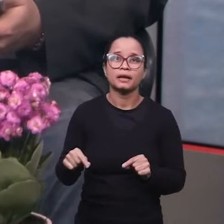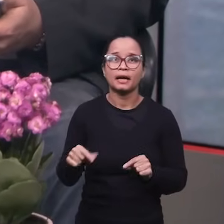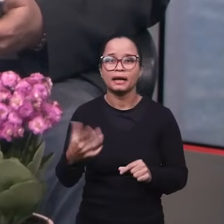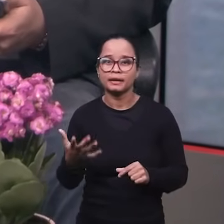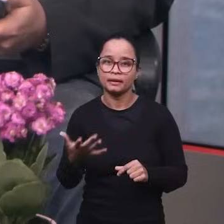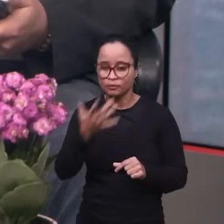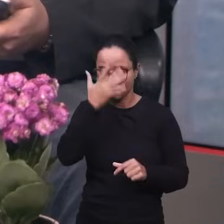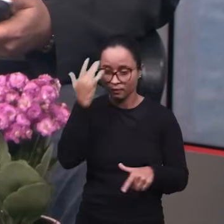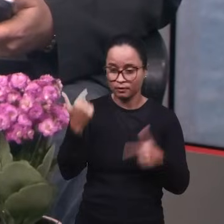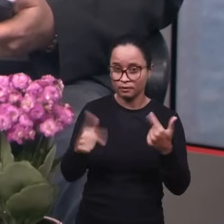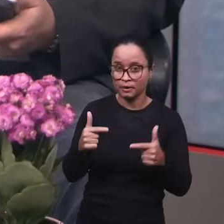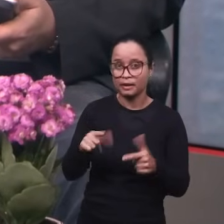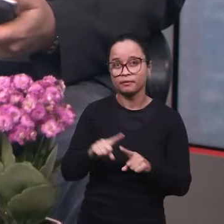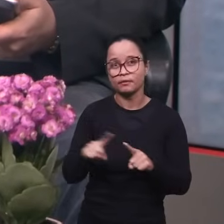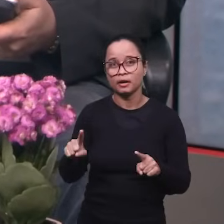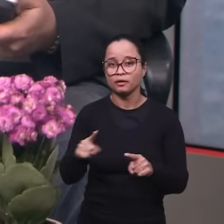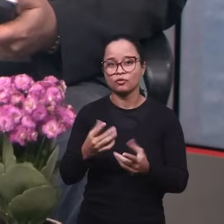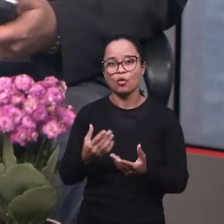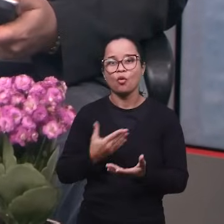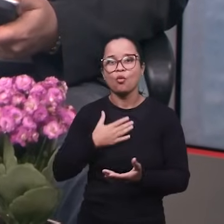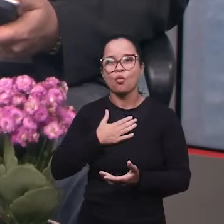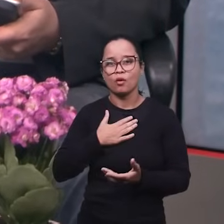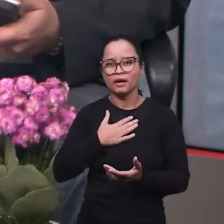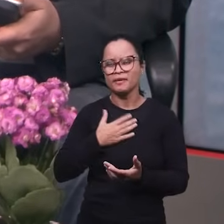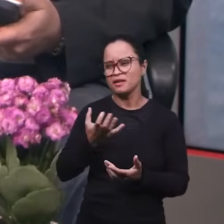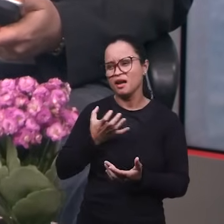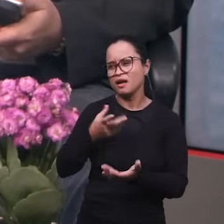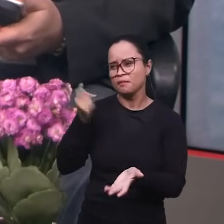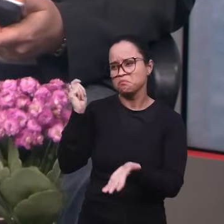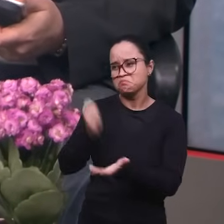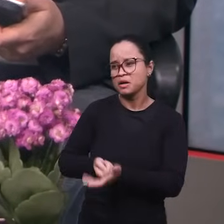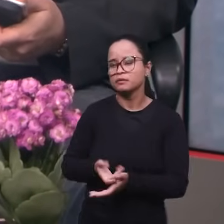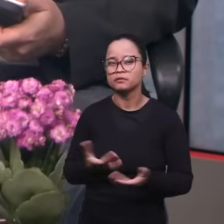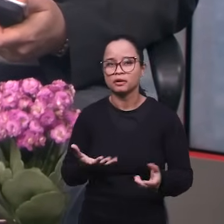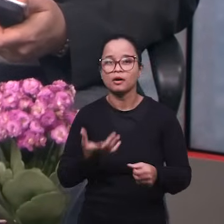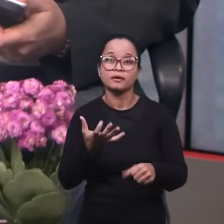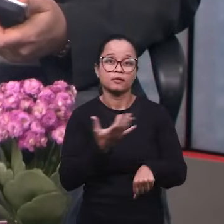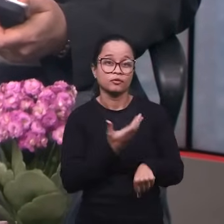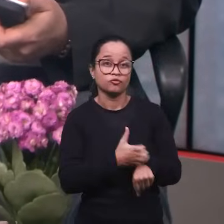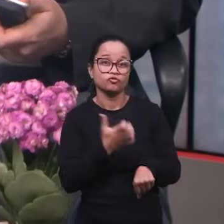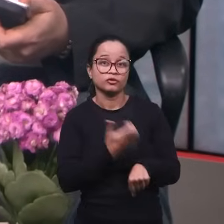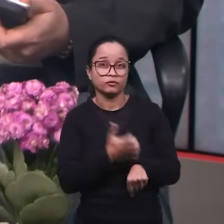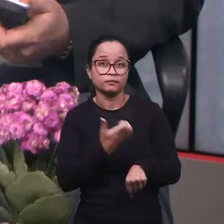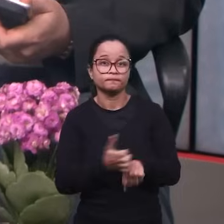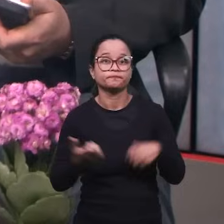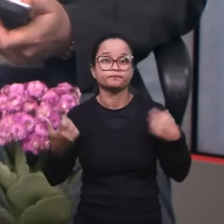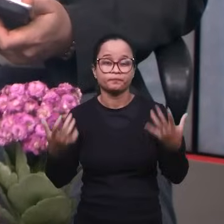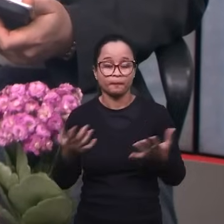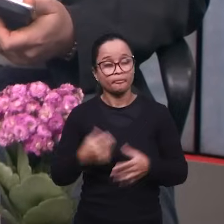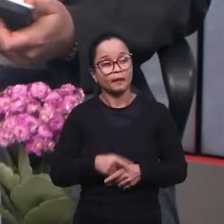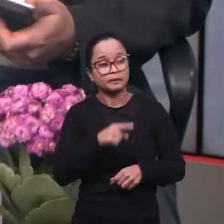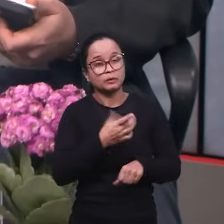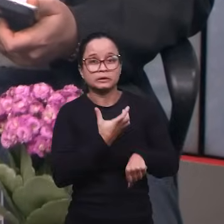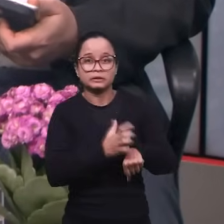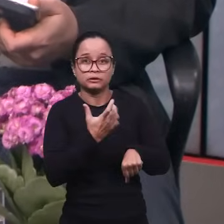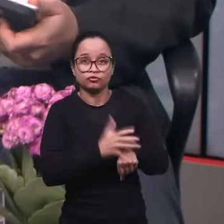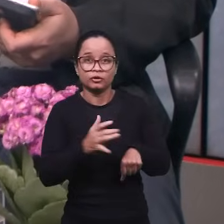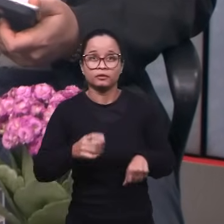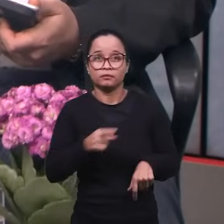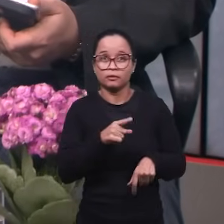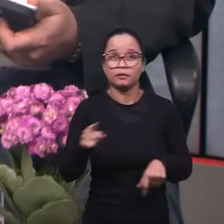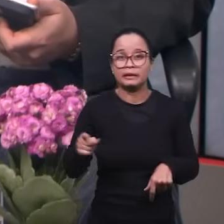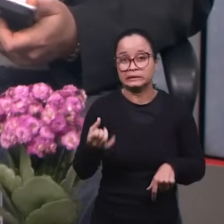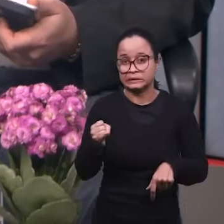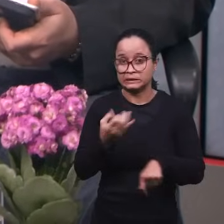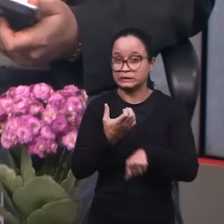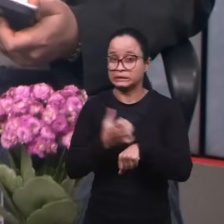facultativo é quem não trabalha, mas exige contribuir. É o caso do jovem, que é estagiário. Então, assim, o estágio dele não vai recolher.